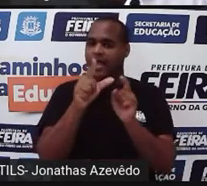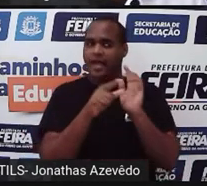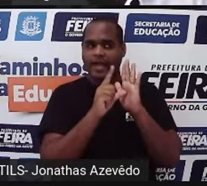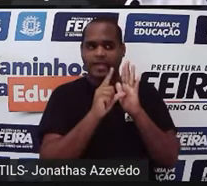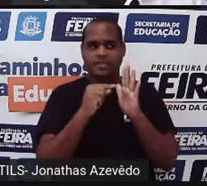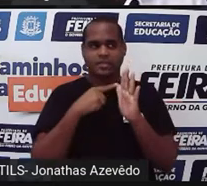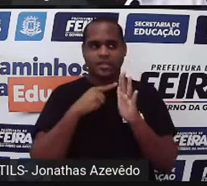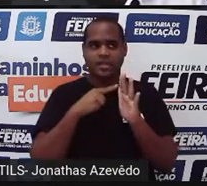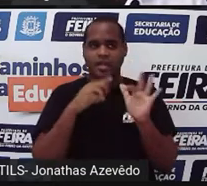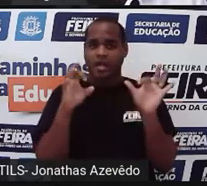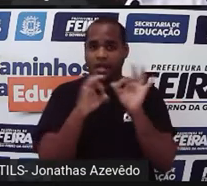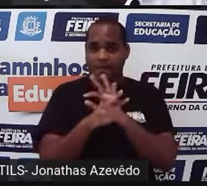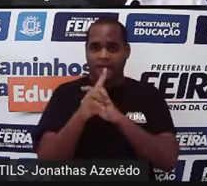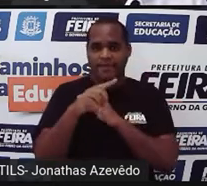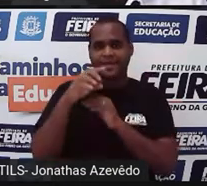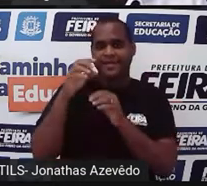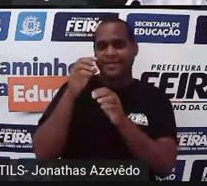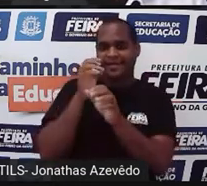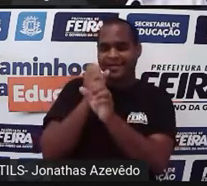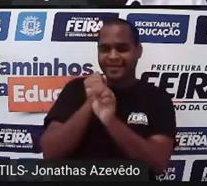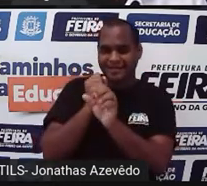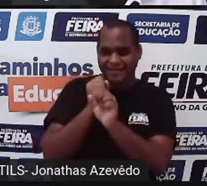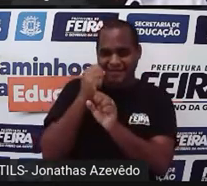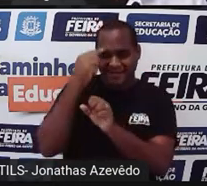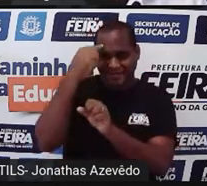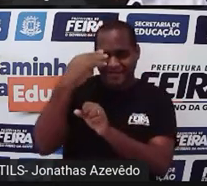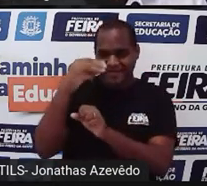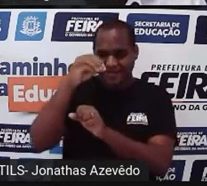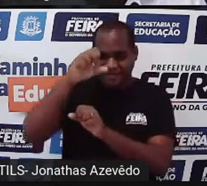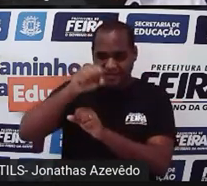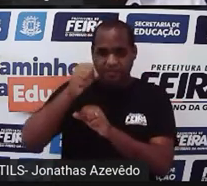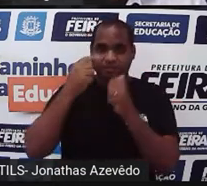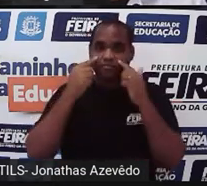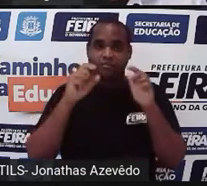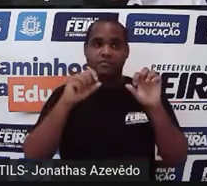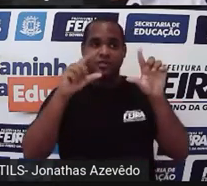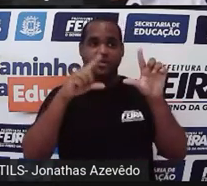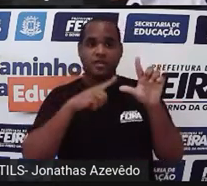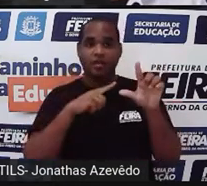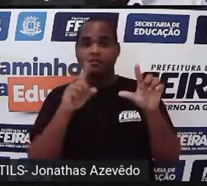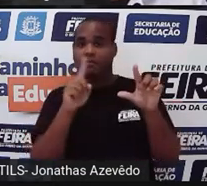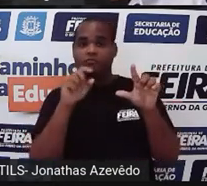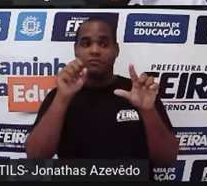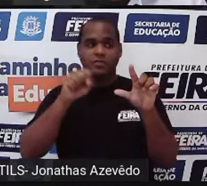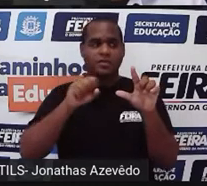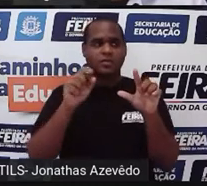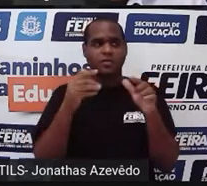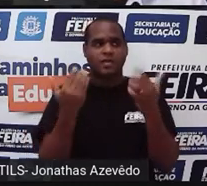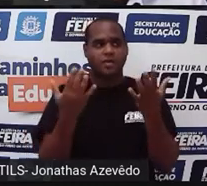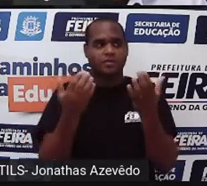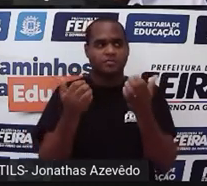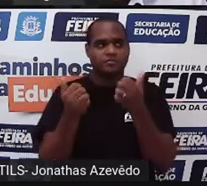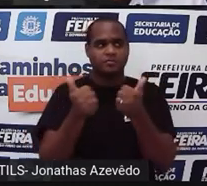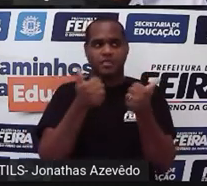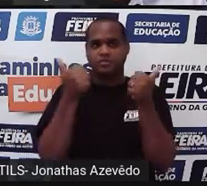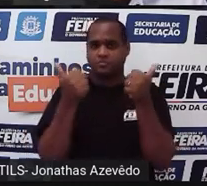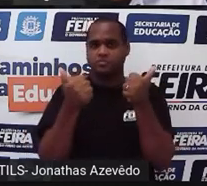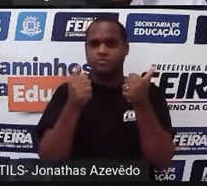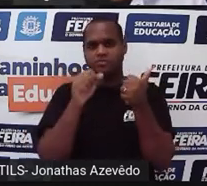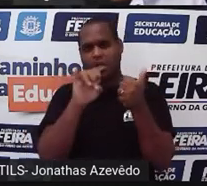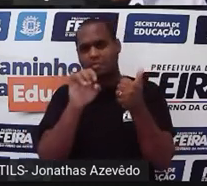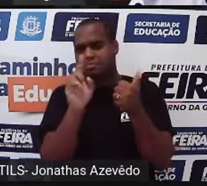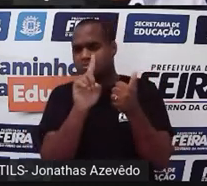acabar ali a contagem dos 30 segundos na tela? Se sim, Beleza. Se